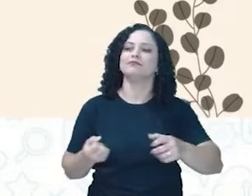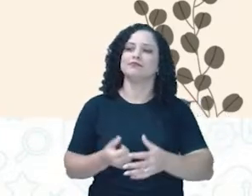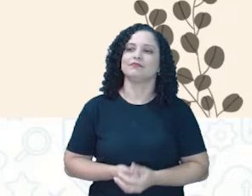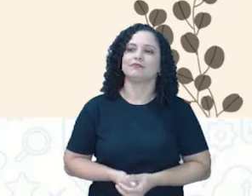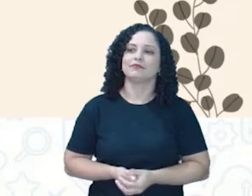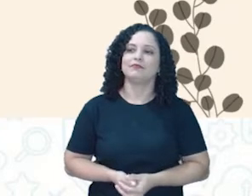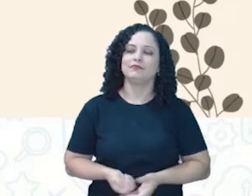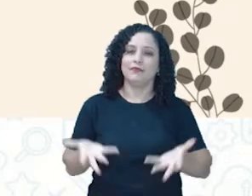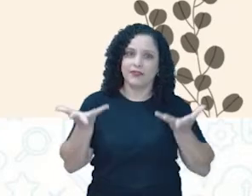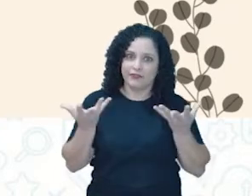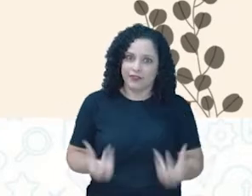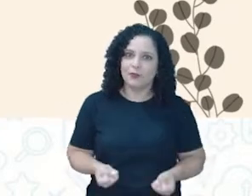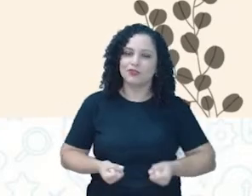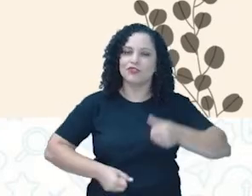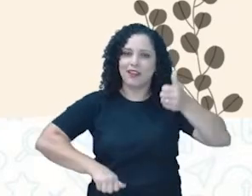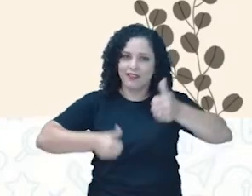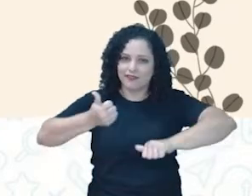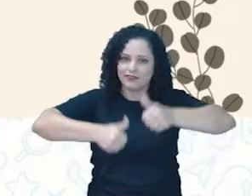Vamos...